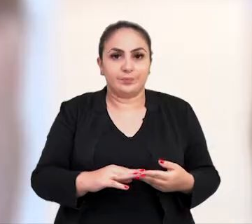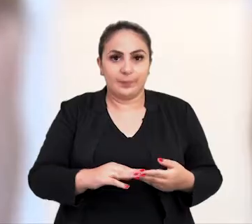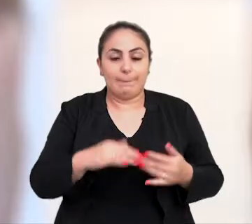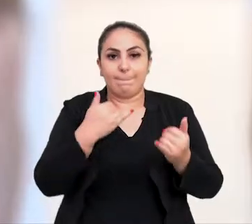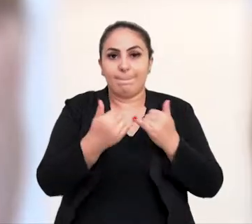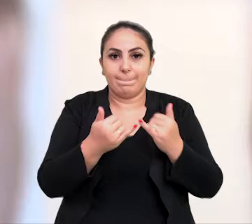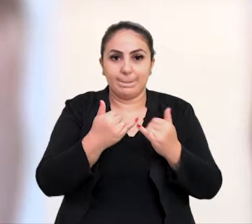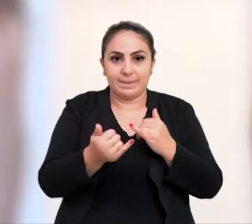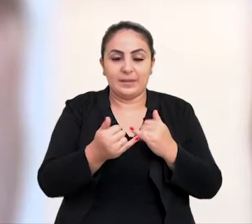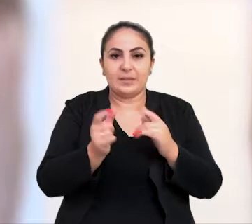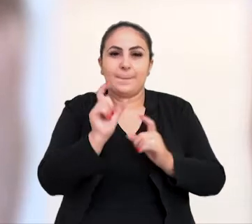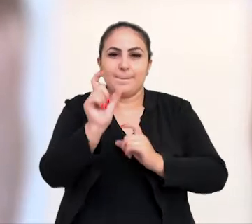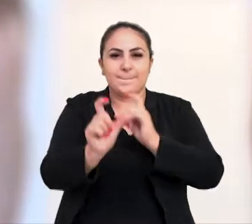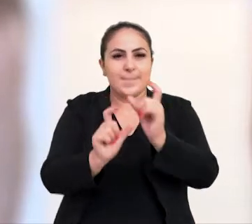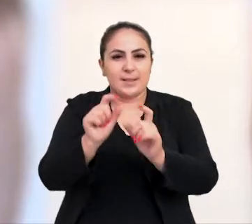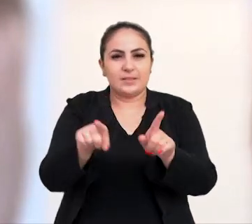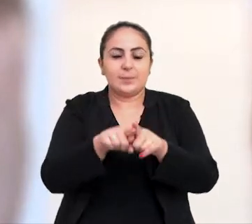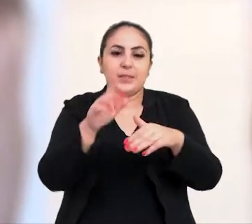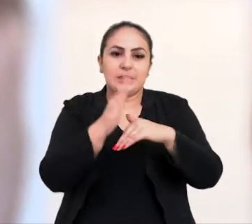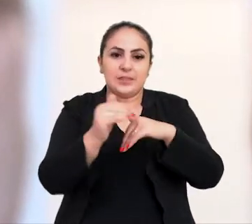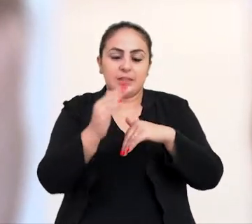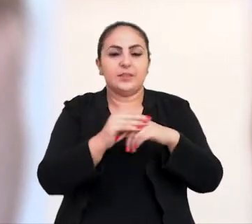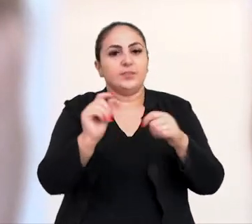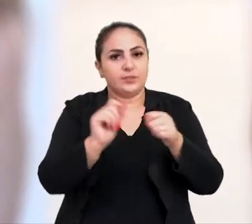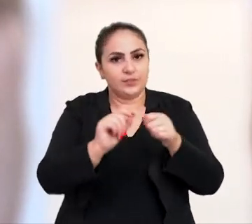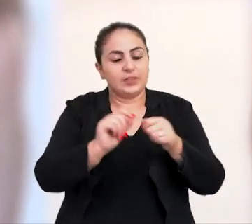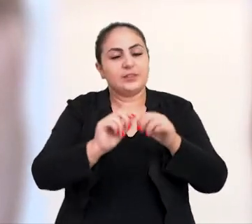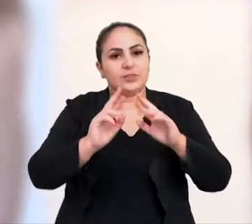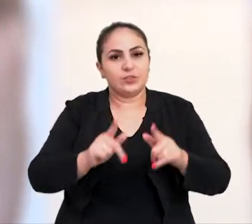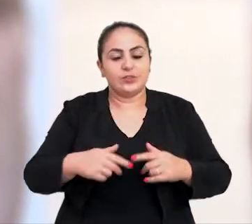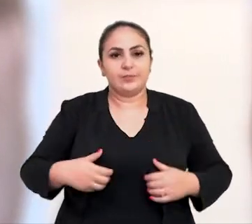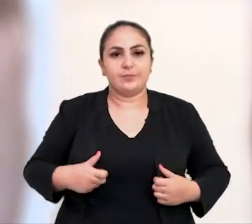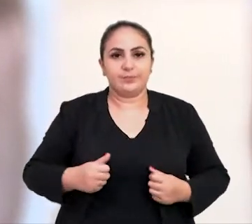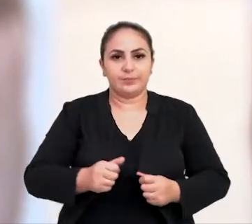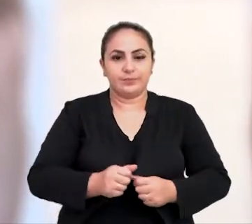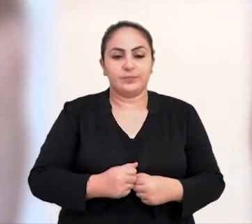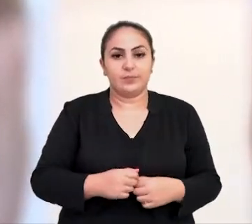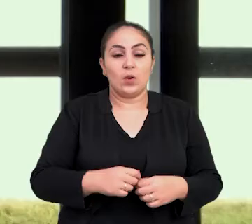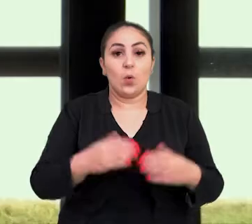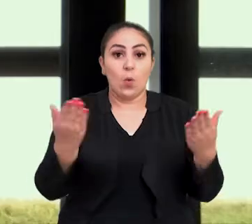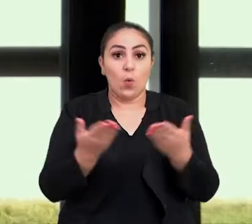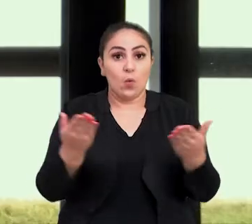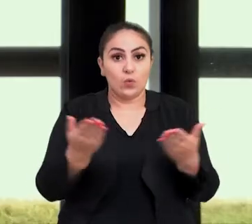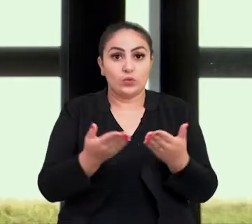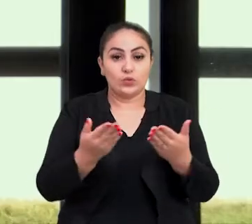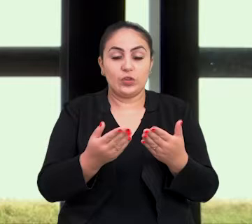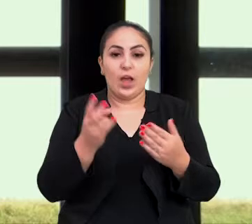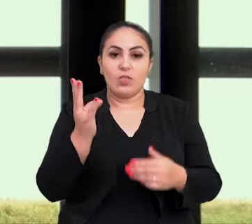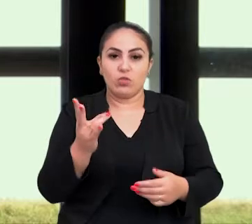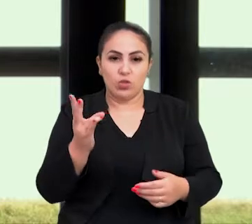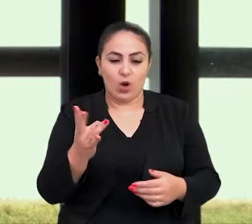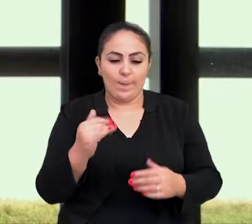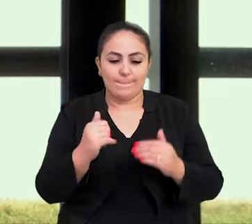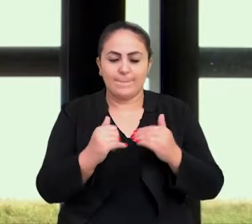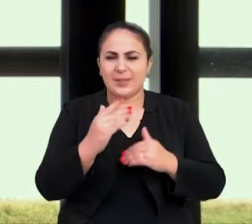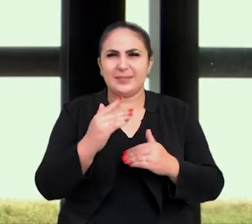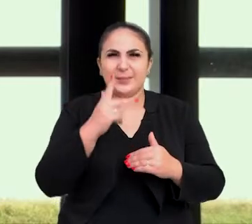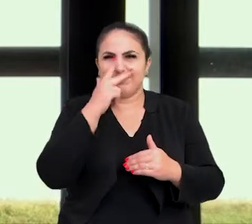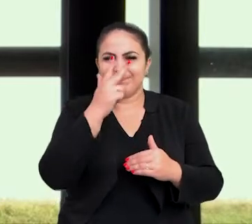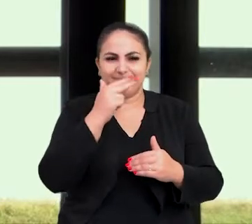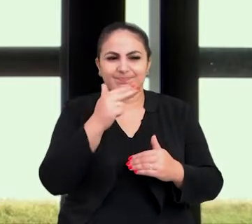ajuda. Exemplos e palavras de carinho fazem a diferença. Hoje a droga deixa a